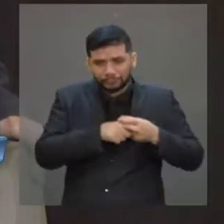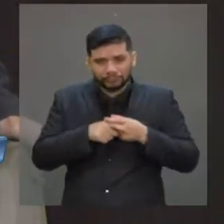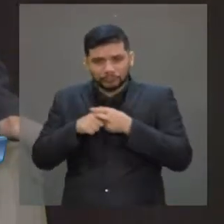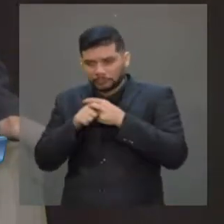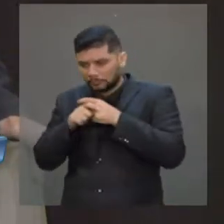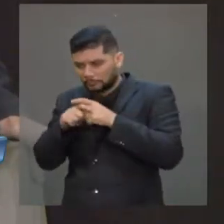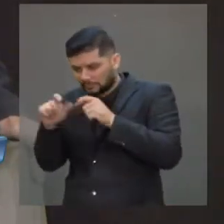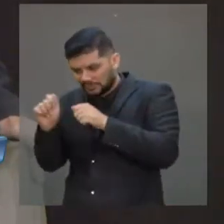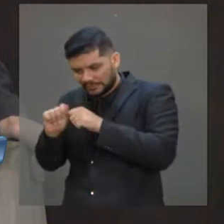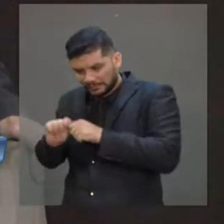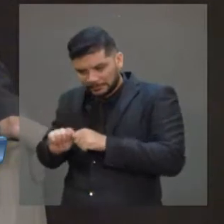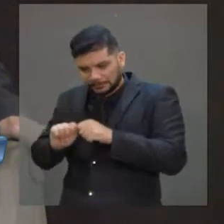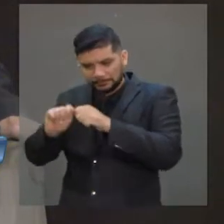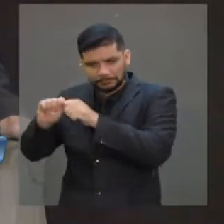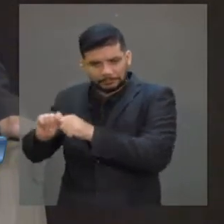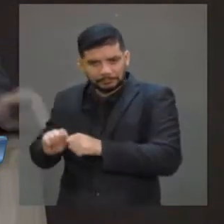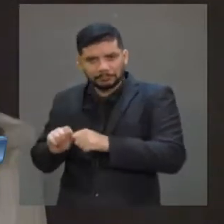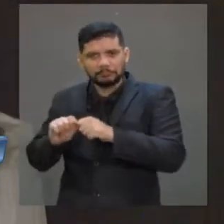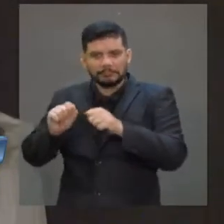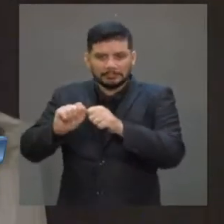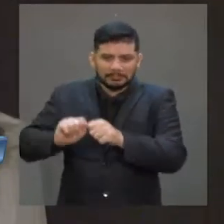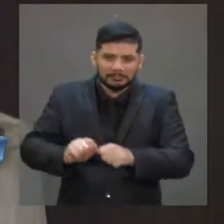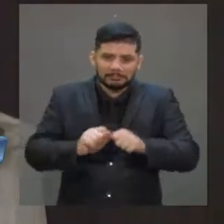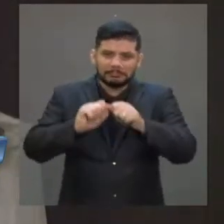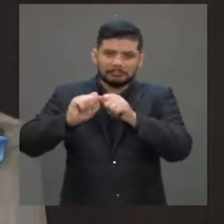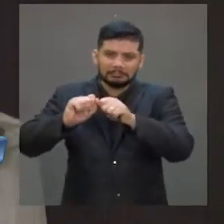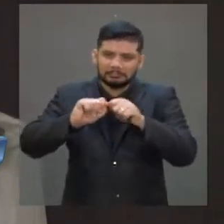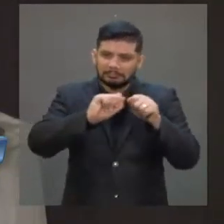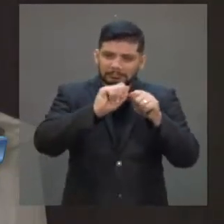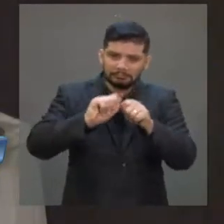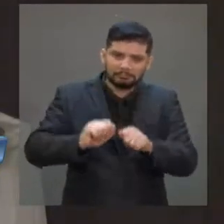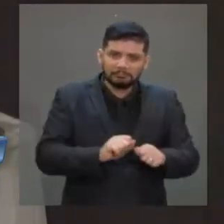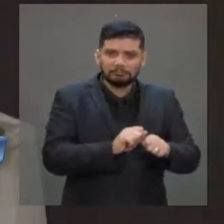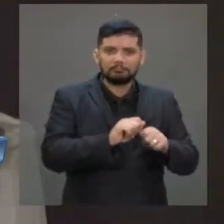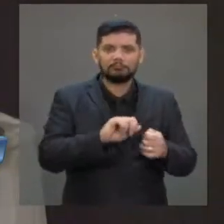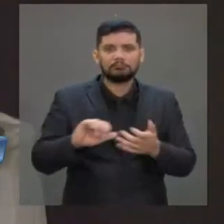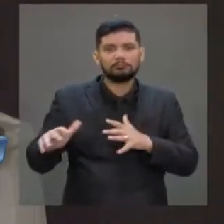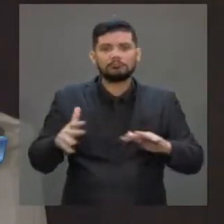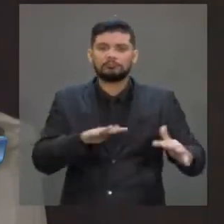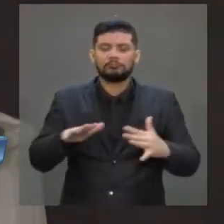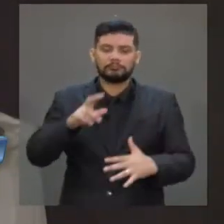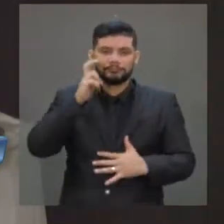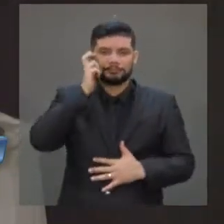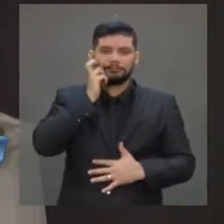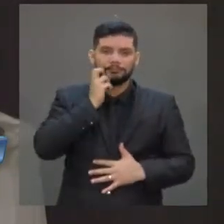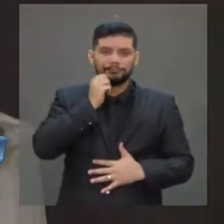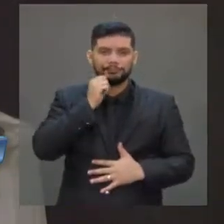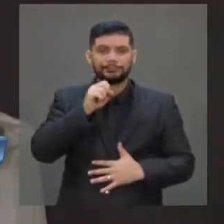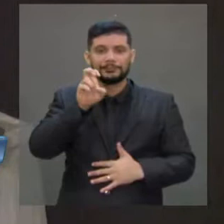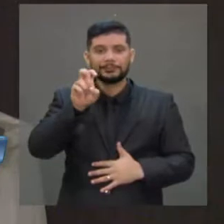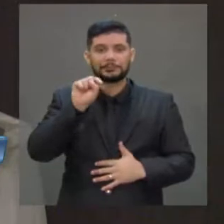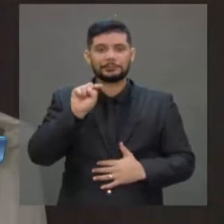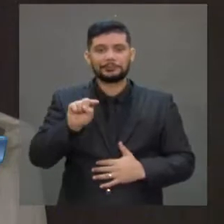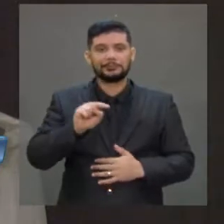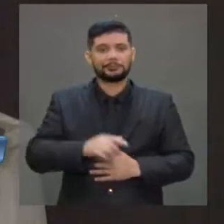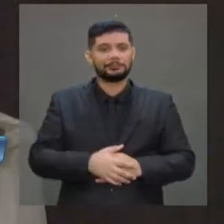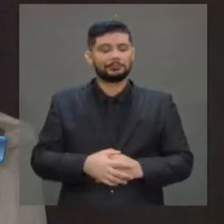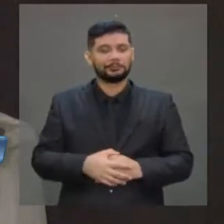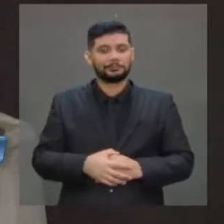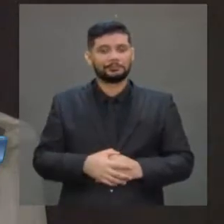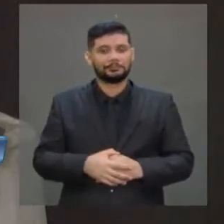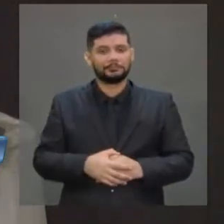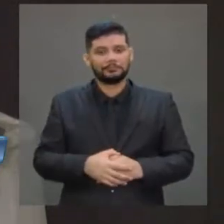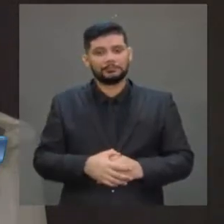apicultores, esses pequenos apicultores, com uma renda média de R$5.000. A renda média de um pequeno apicultor